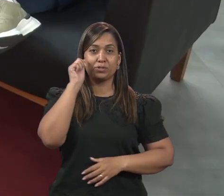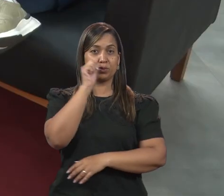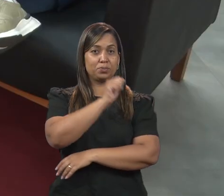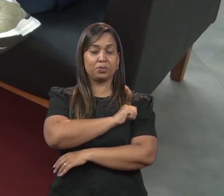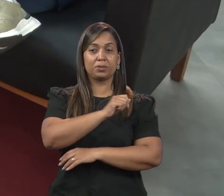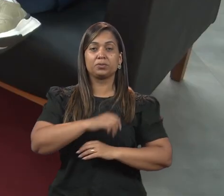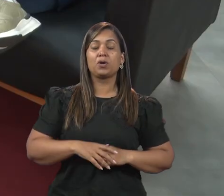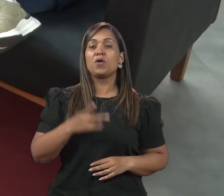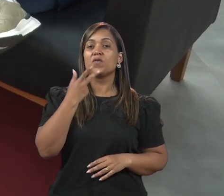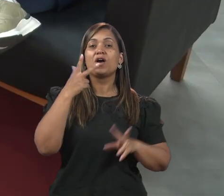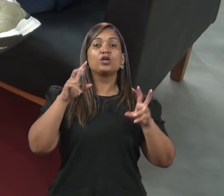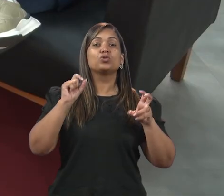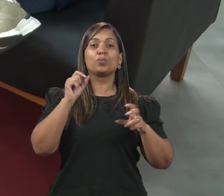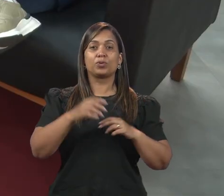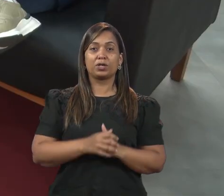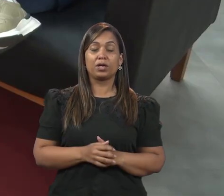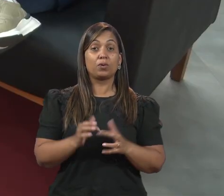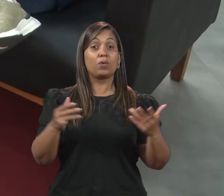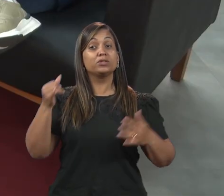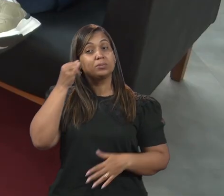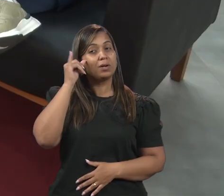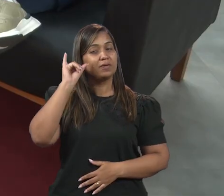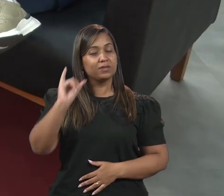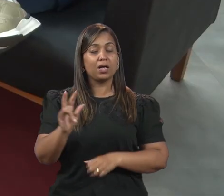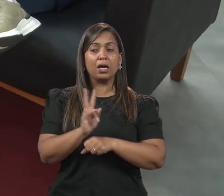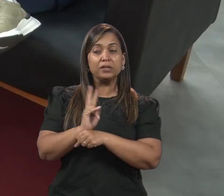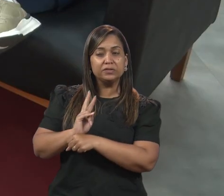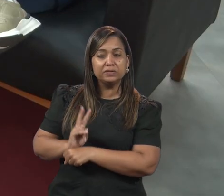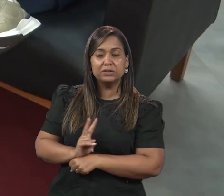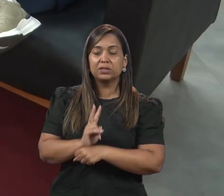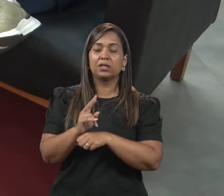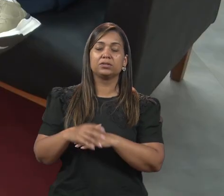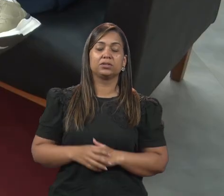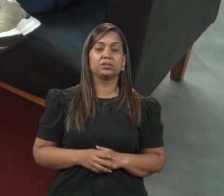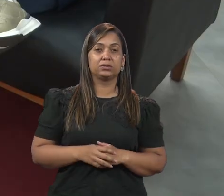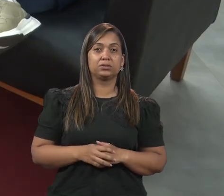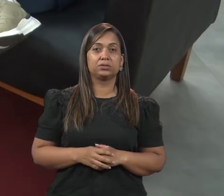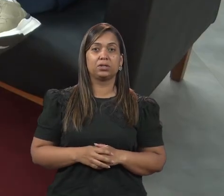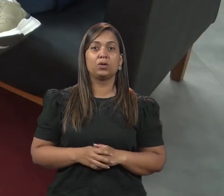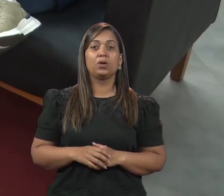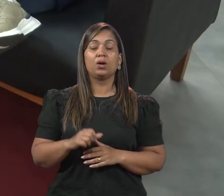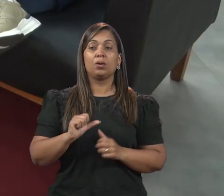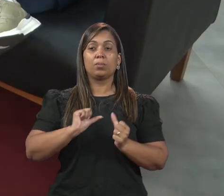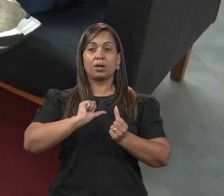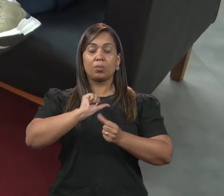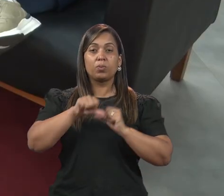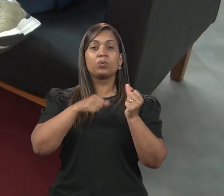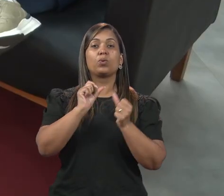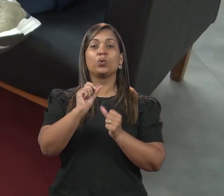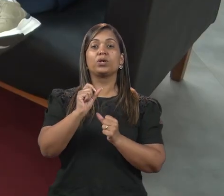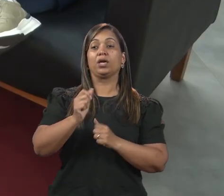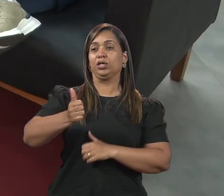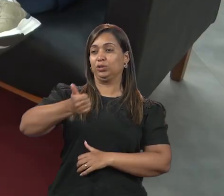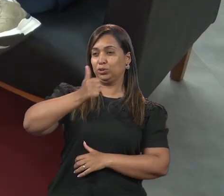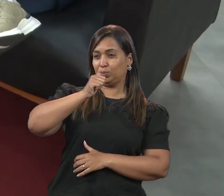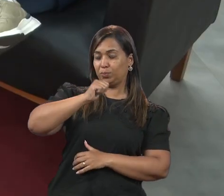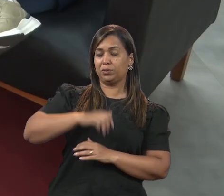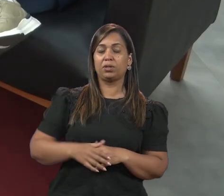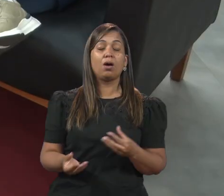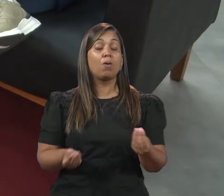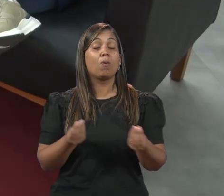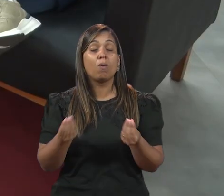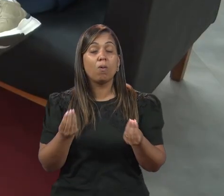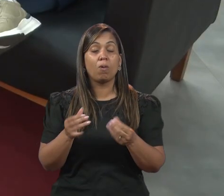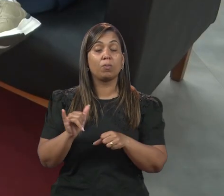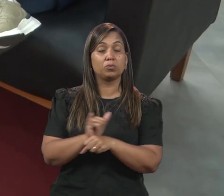Uma delas trata de normas de prevenção e fiscalização contra a adulteração de bebidas. Explica pra gente como é que